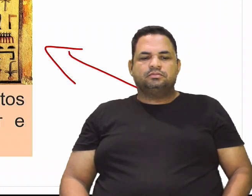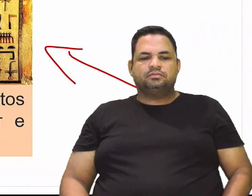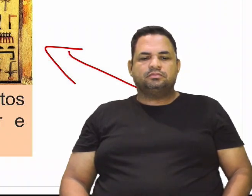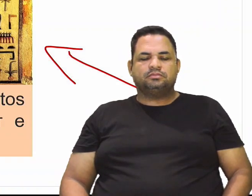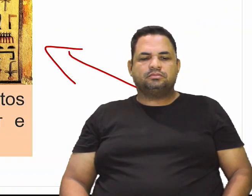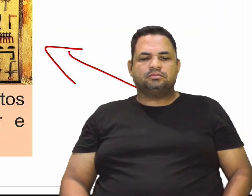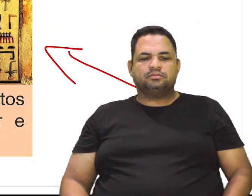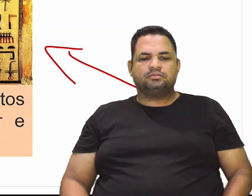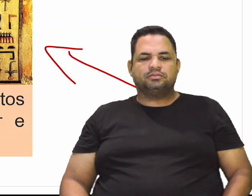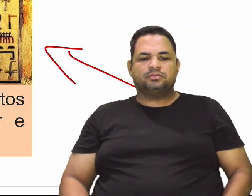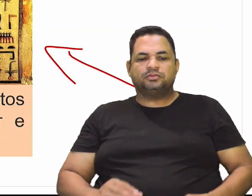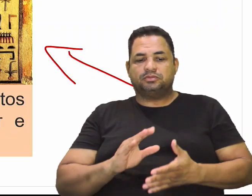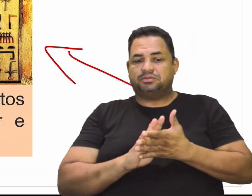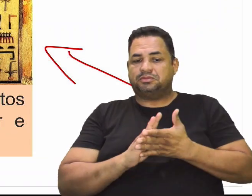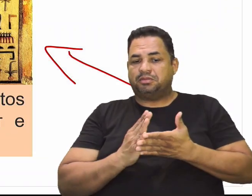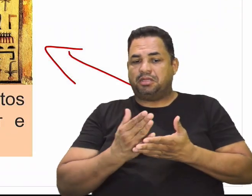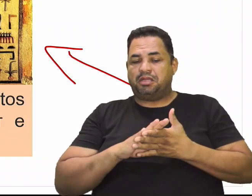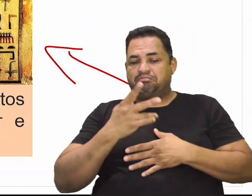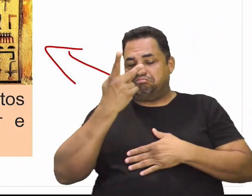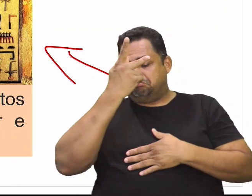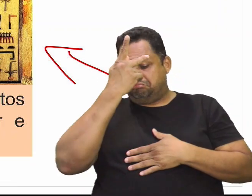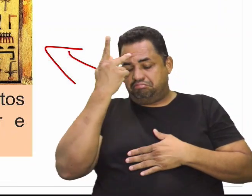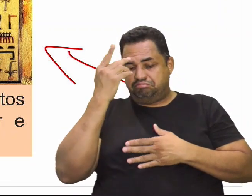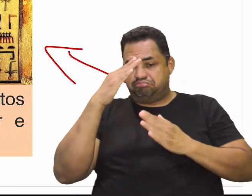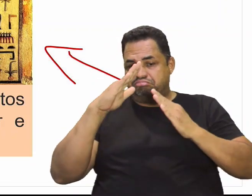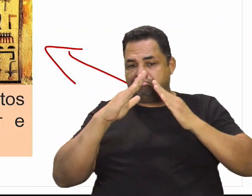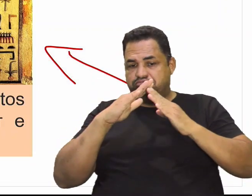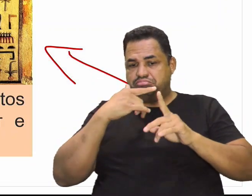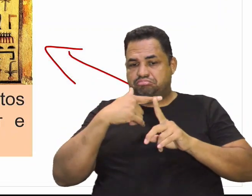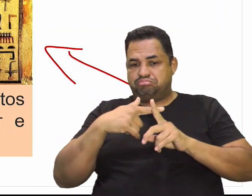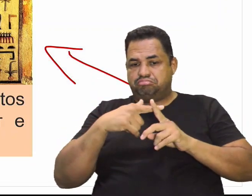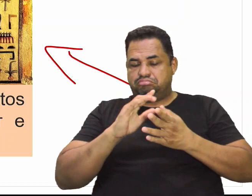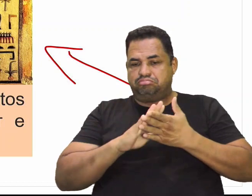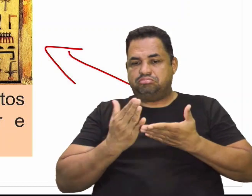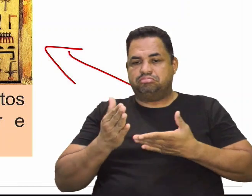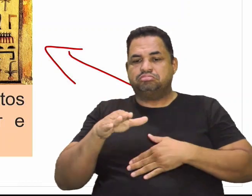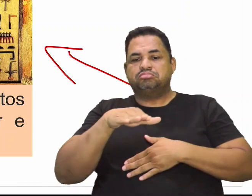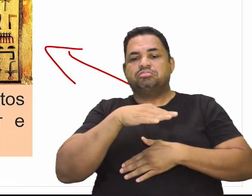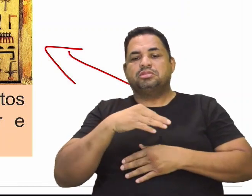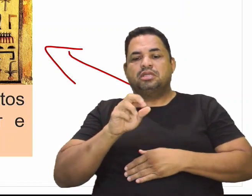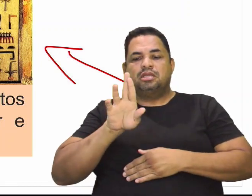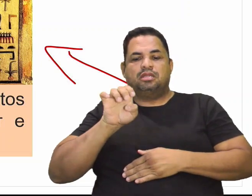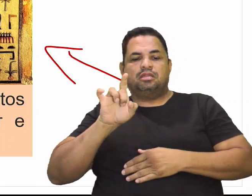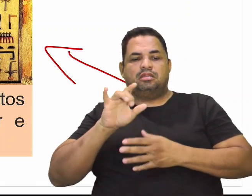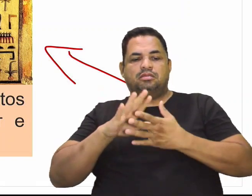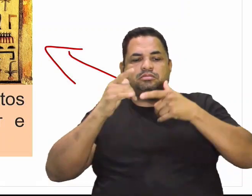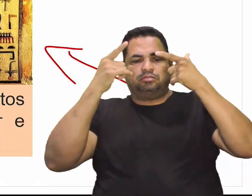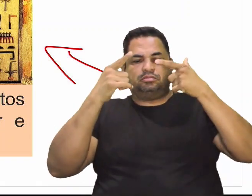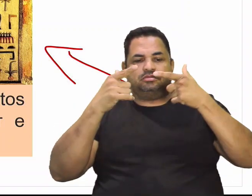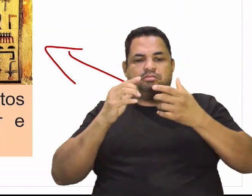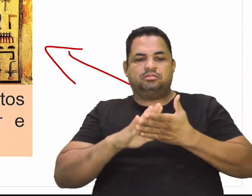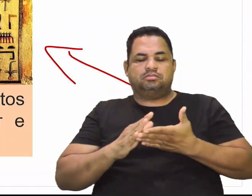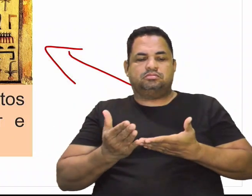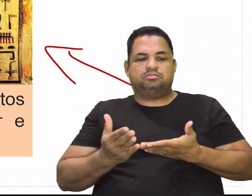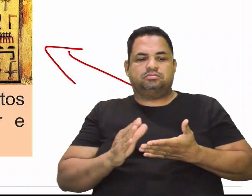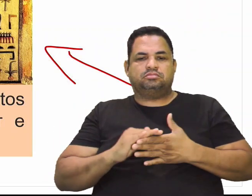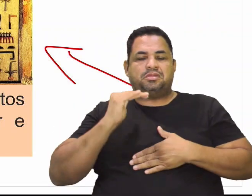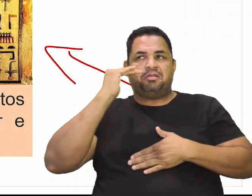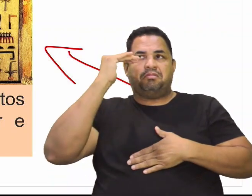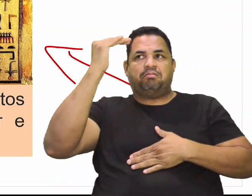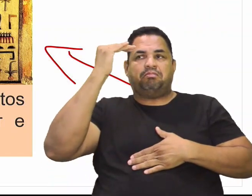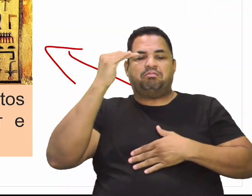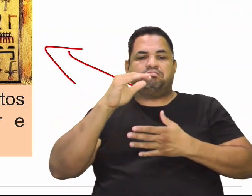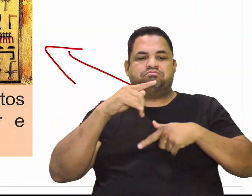Apenas os sacerdotes, que eram membros da realeza, e os membros da realeza, altos cargos